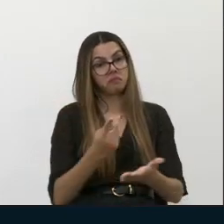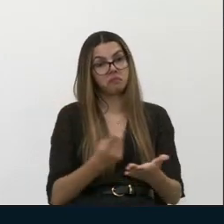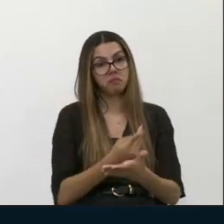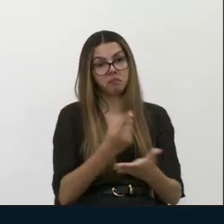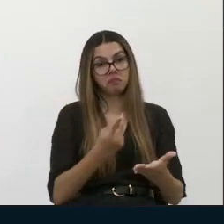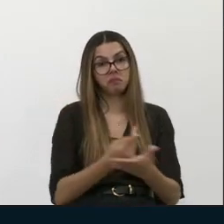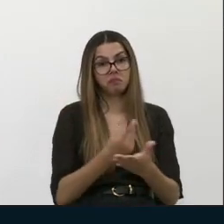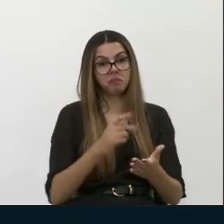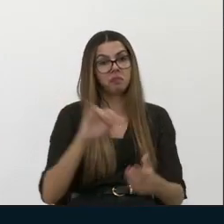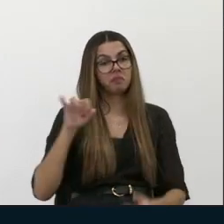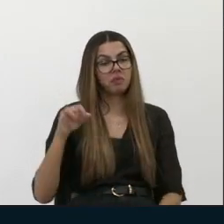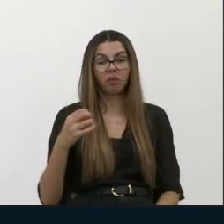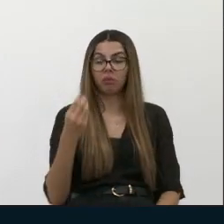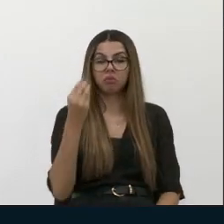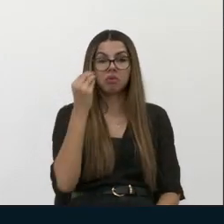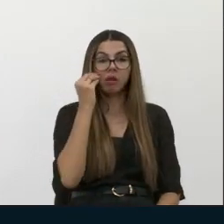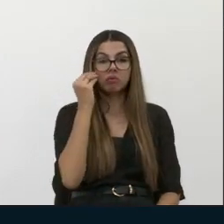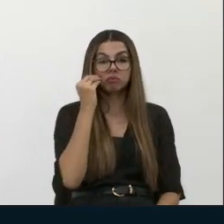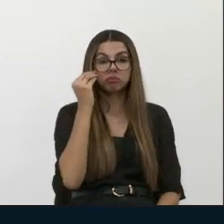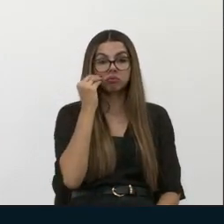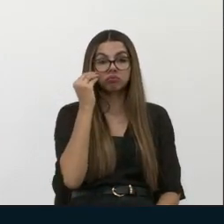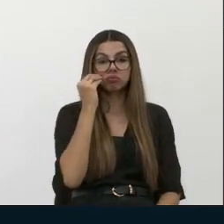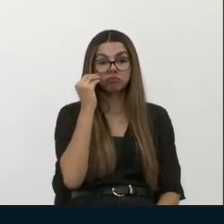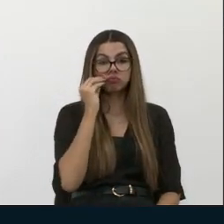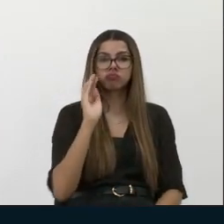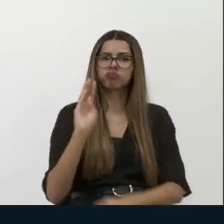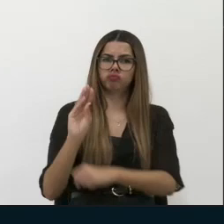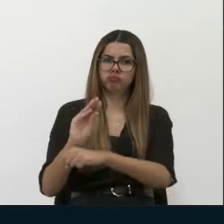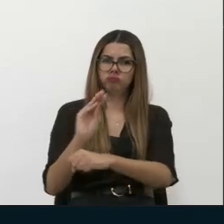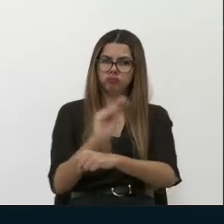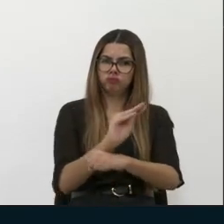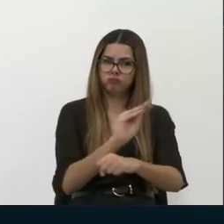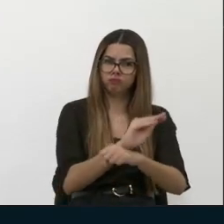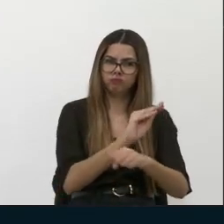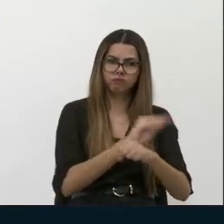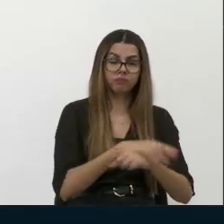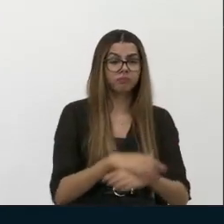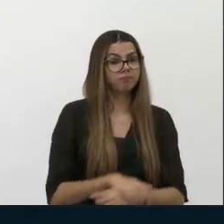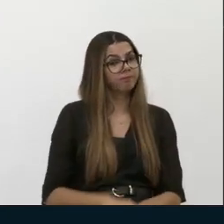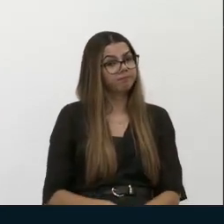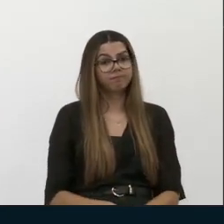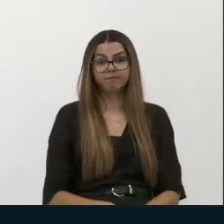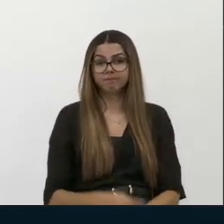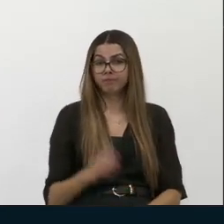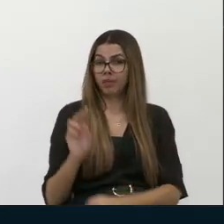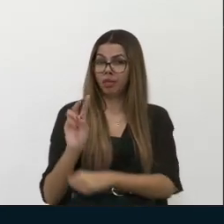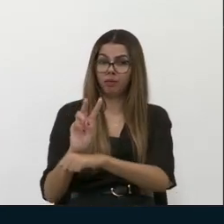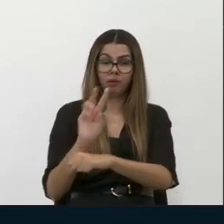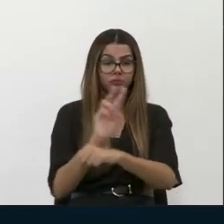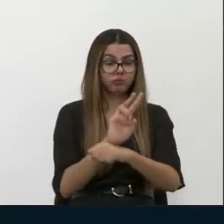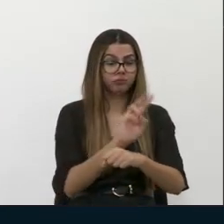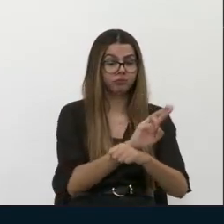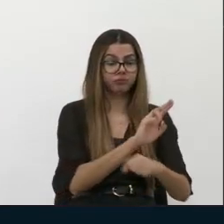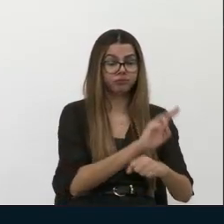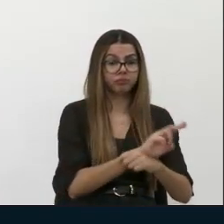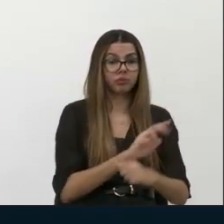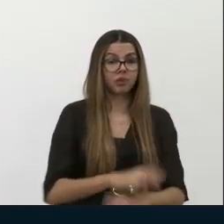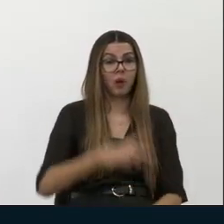tem a oportunidade de atenuar o problema e não enfrenta o problema. O prefeito Guti,